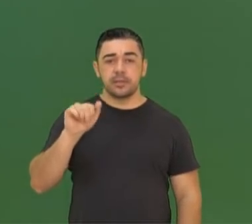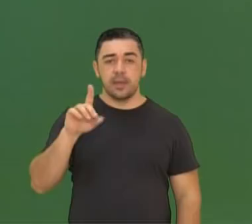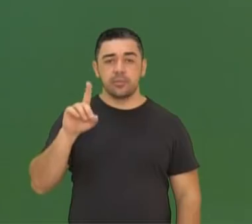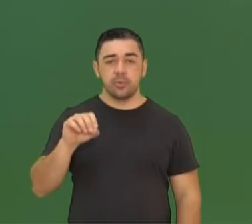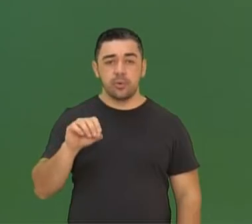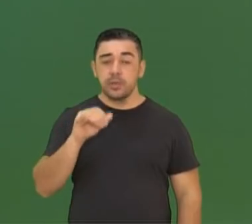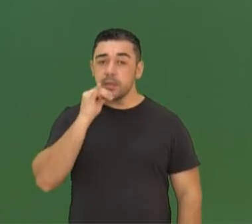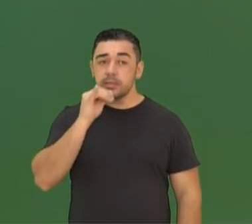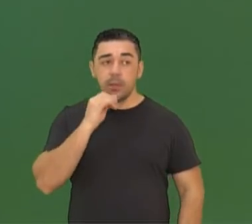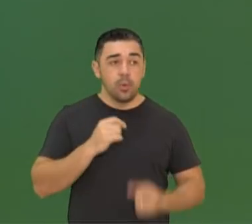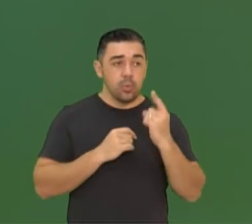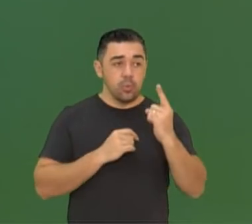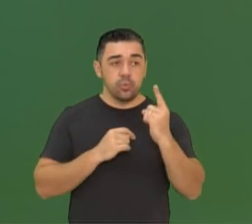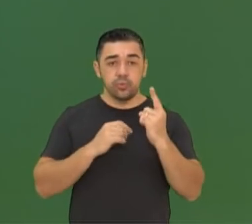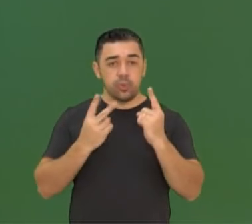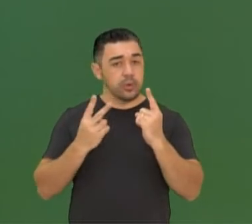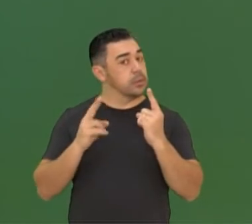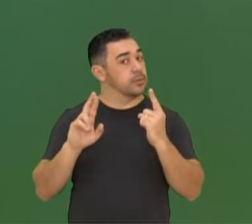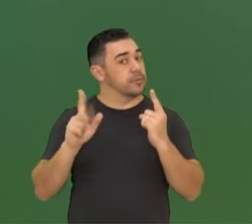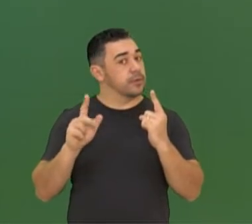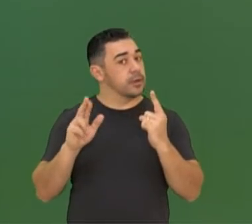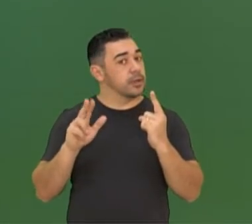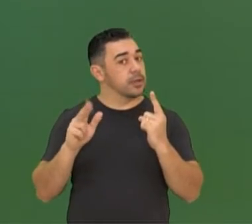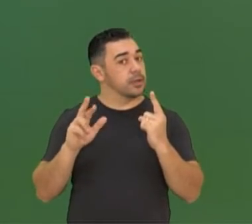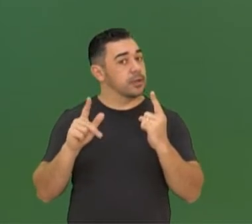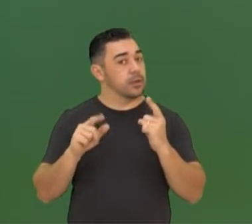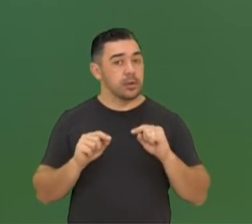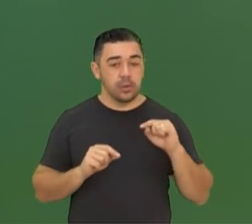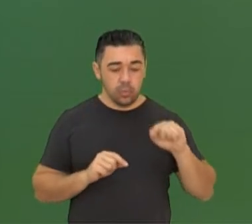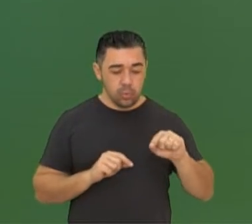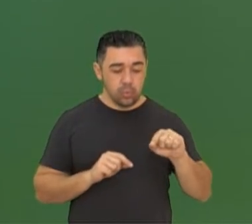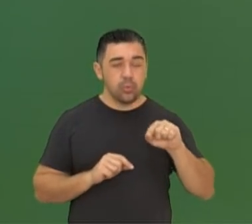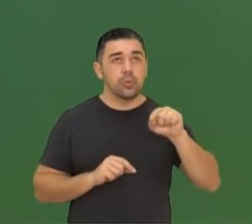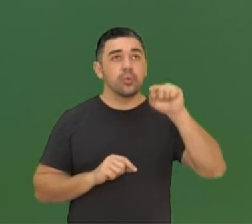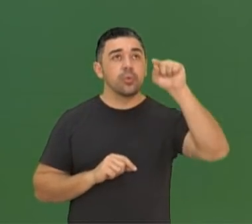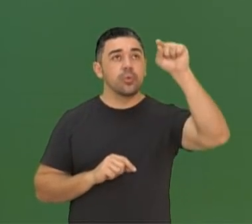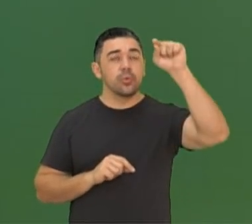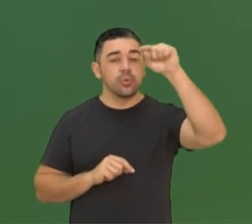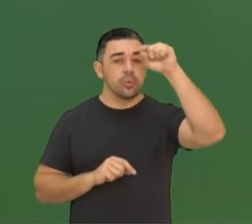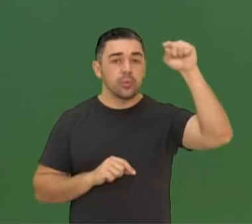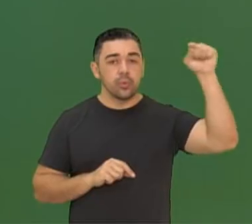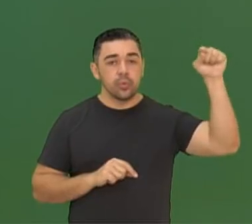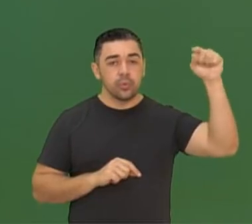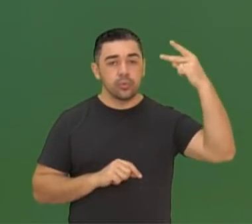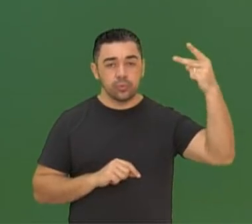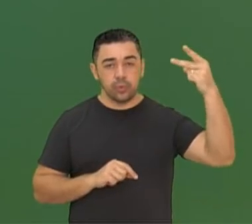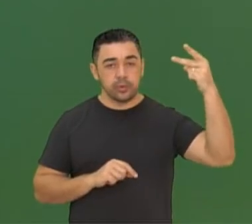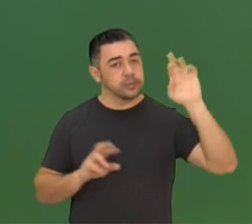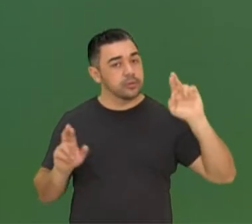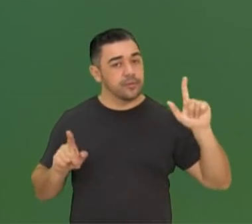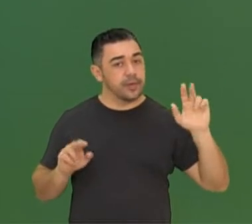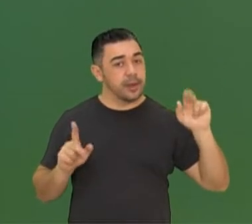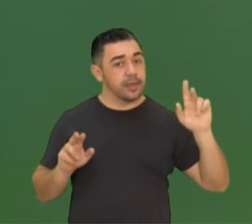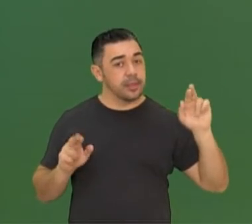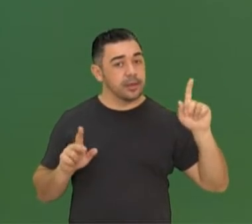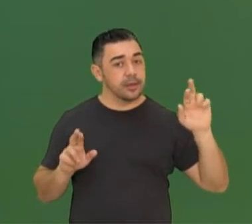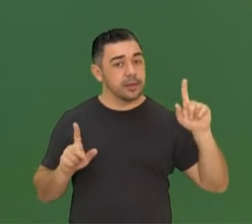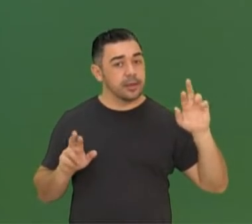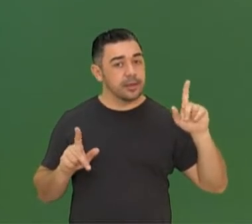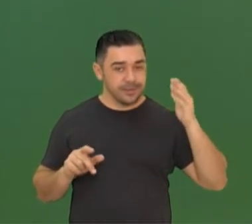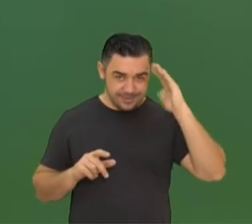eu já não estou mais aqui. Com o ponto 1, 2, eu estou bem aqui, ó. 1 no eixo X e 2 no eixo